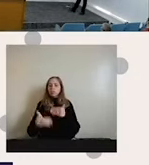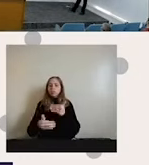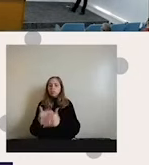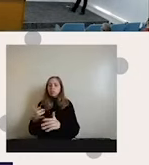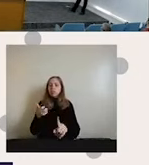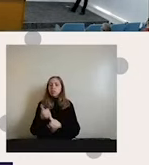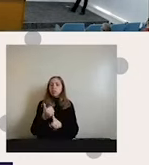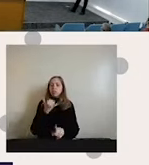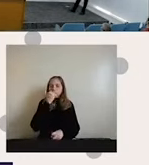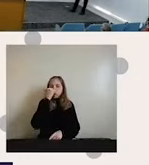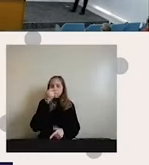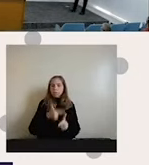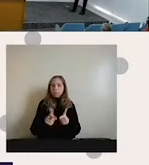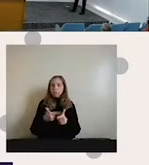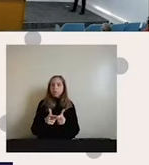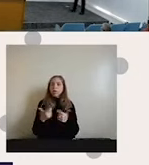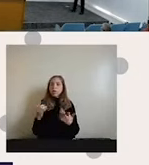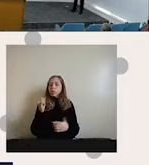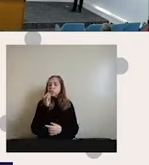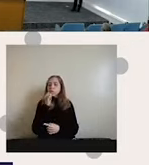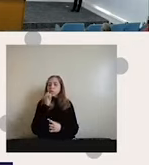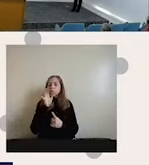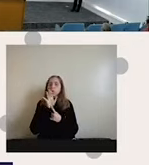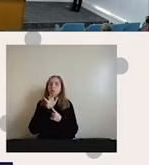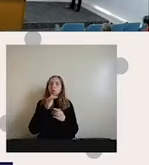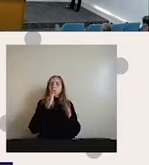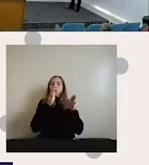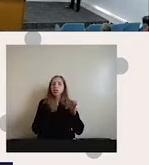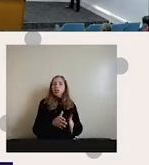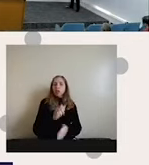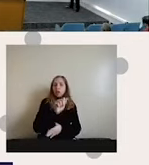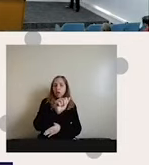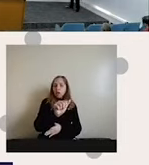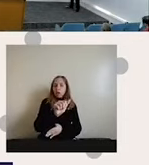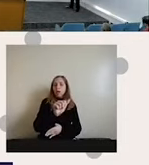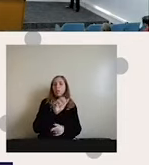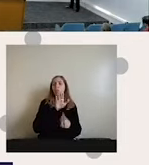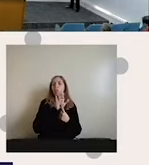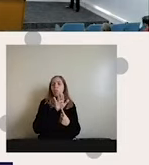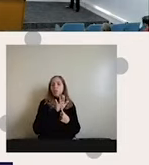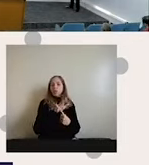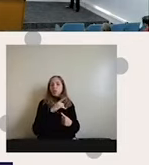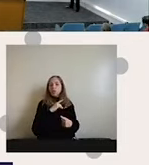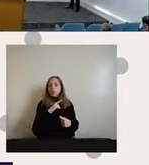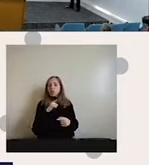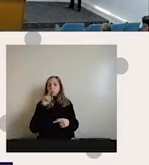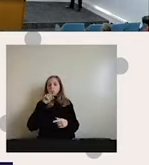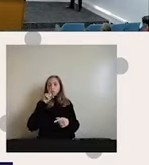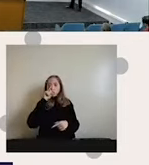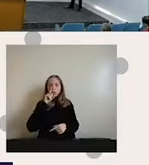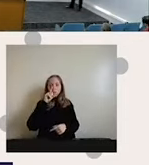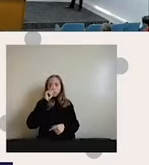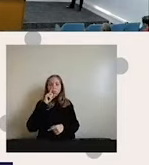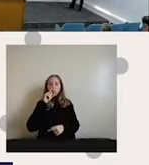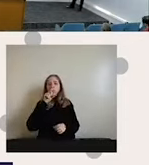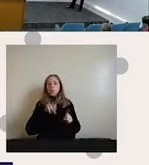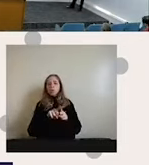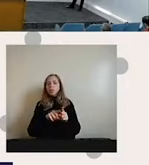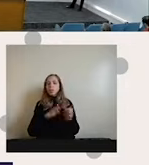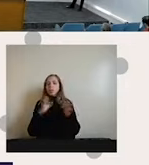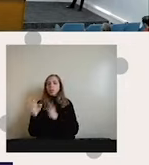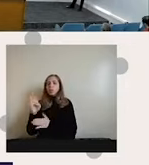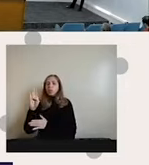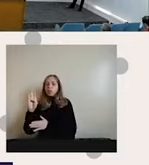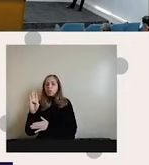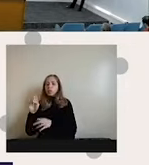para vocês, a lista A, ela traz, então, os agentes de risco e as doenças, e a lista B é o espelho. Então,